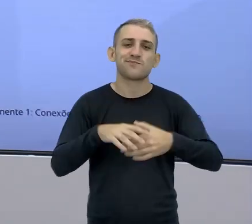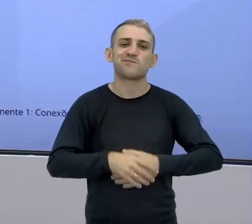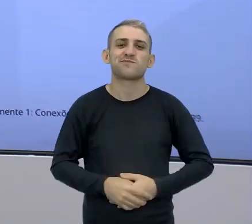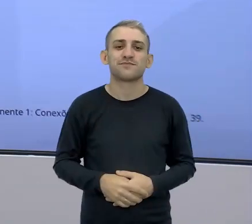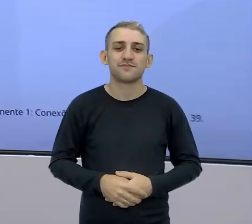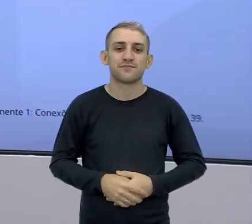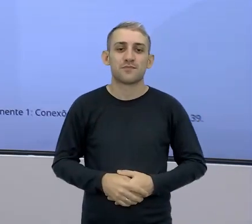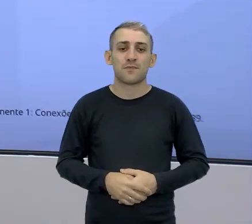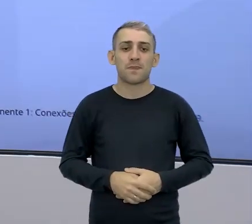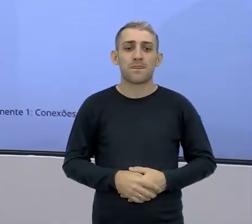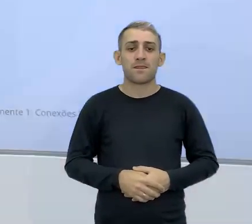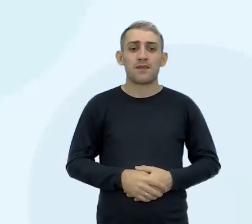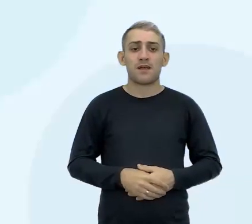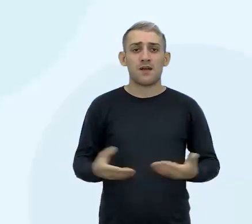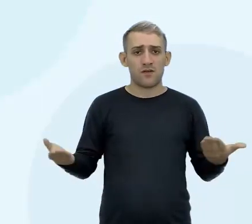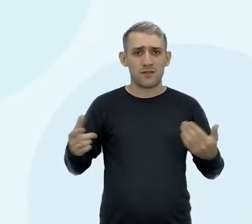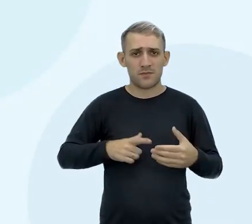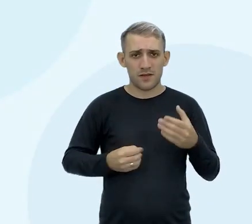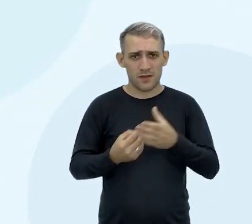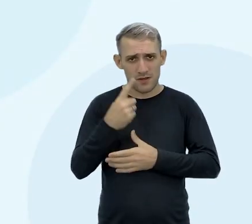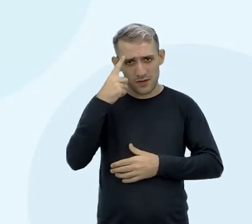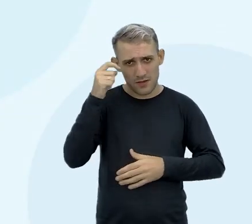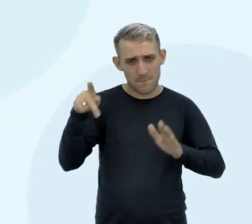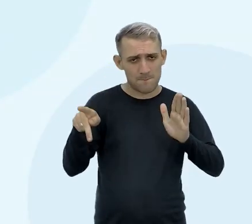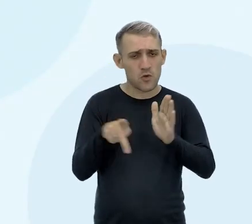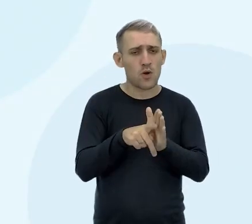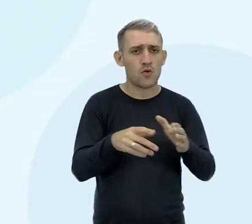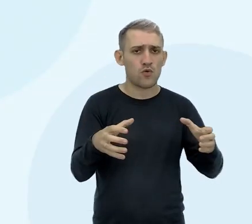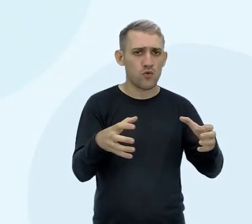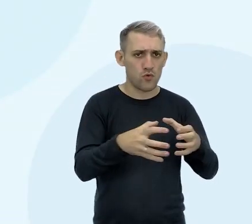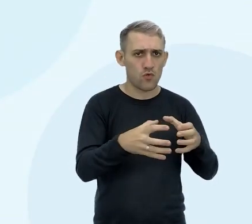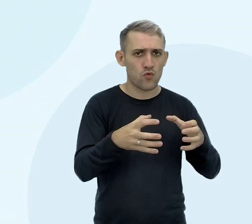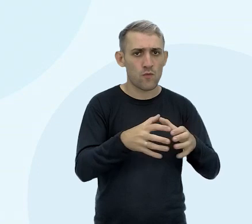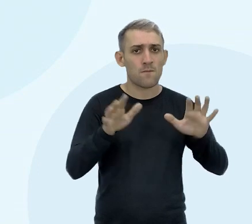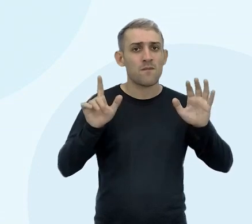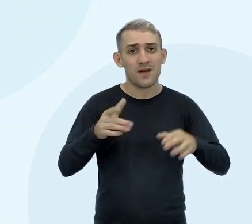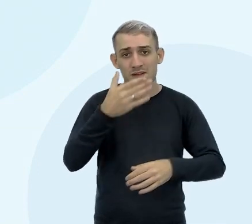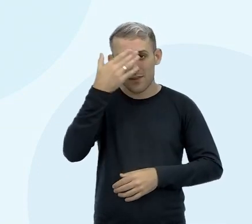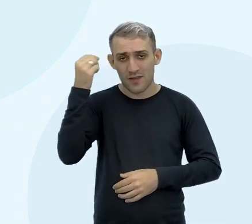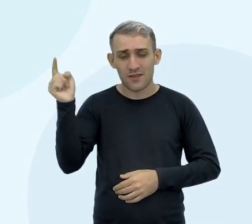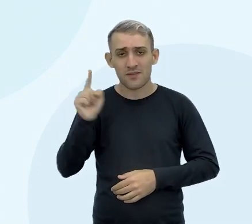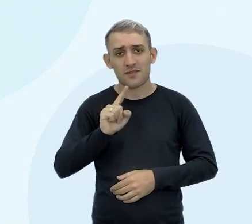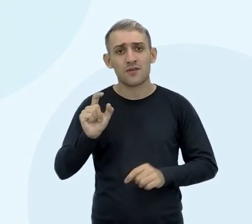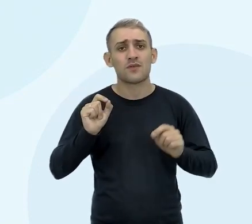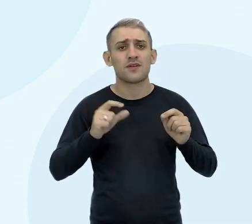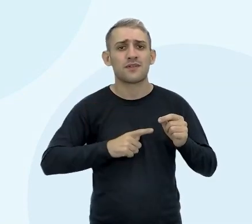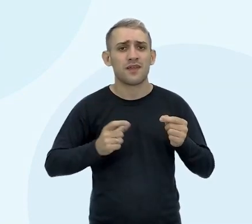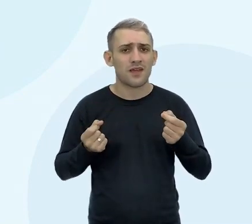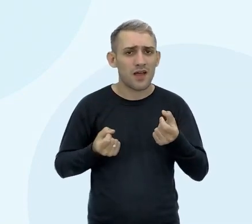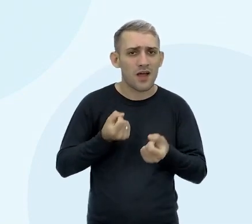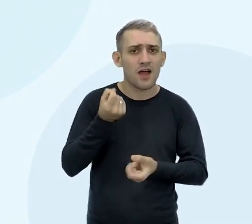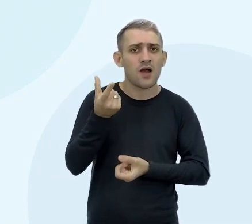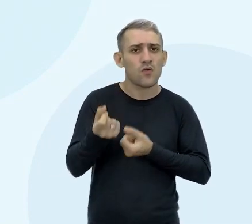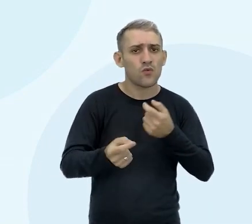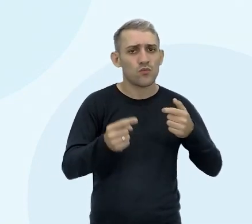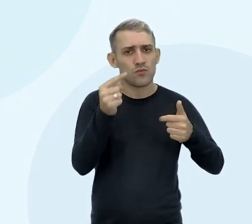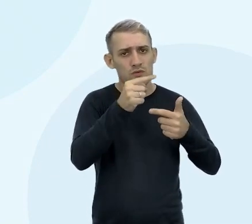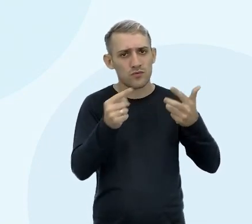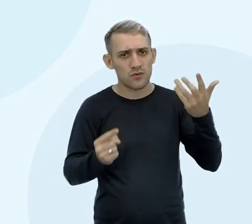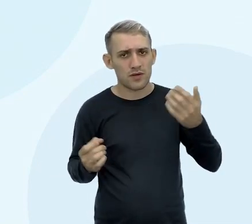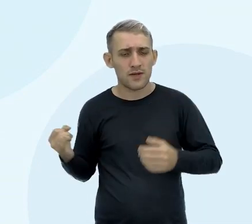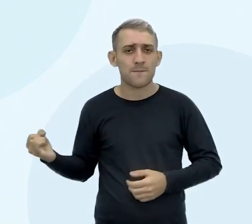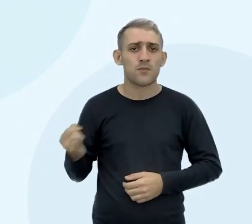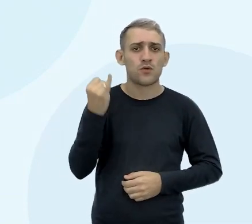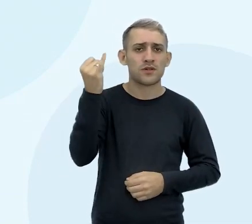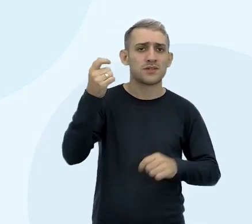mais? A criatividade fica por conta do grupo, mas não esqueçam de garantir que alguns pontos fundamentais